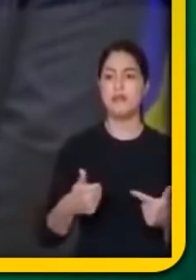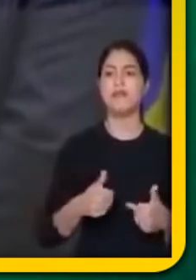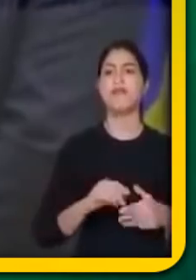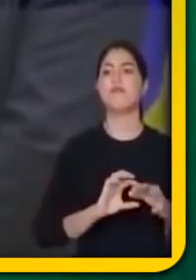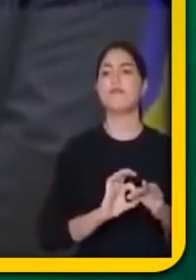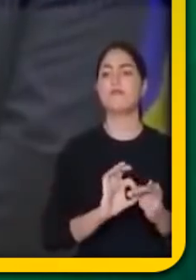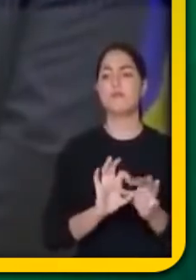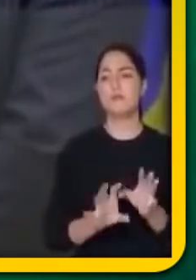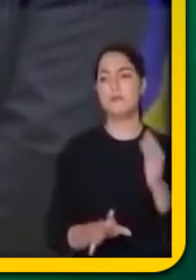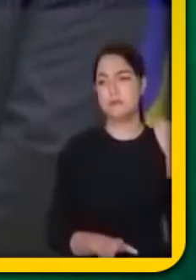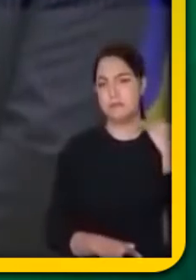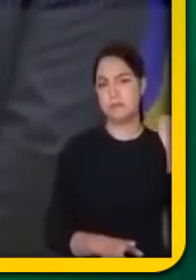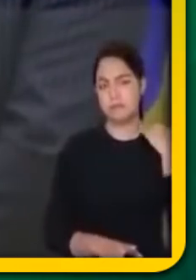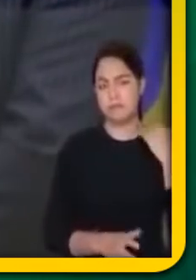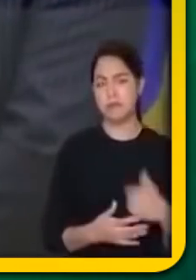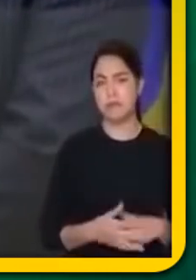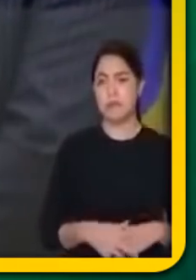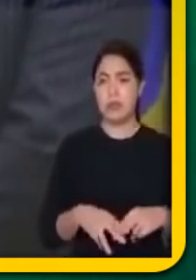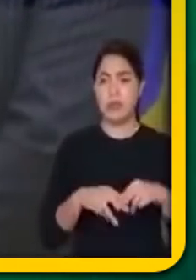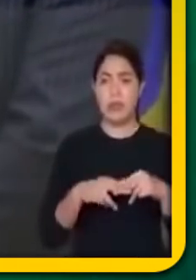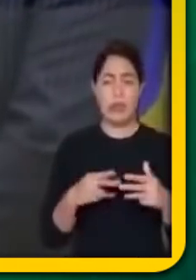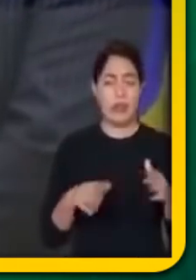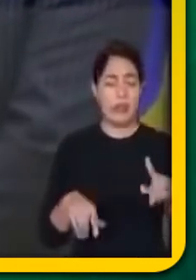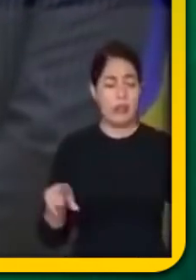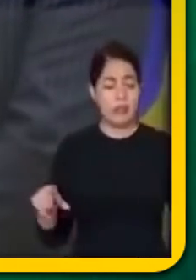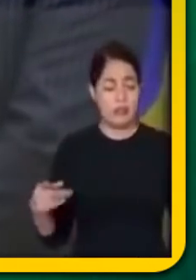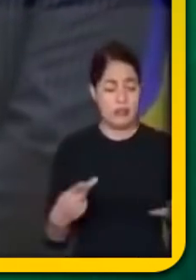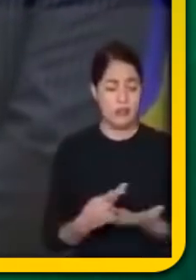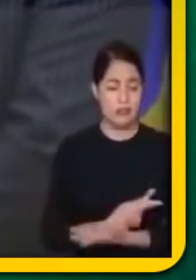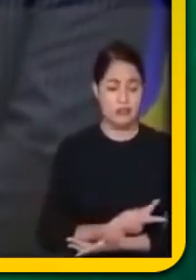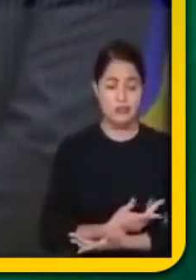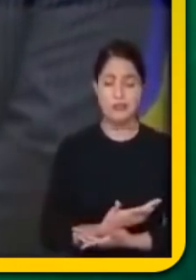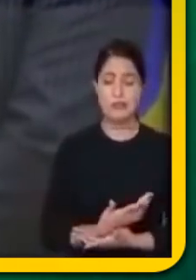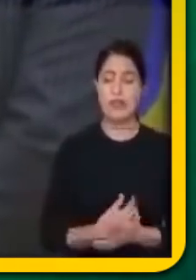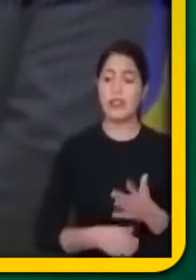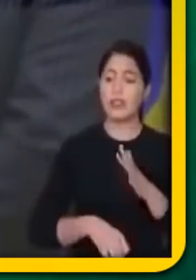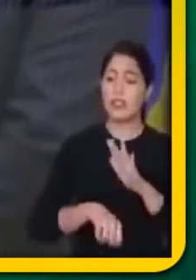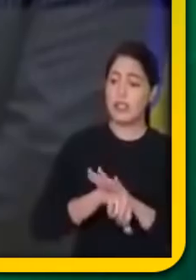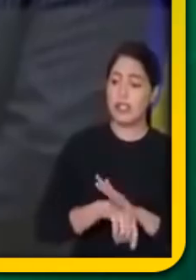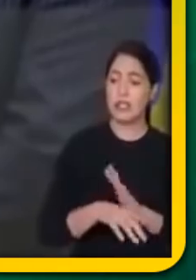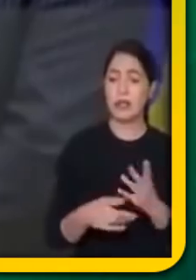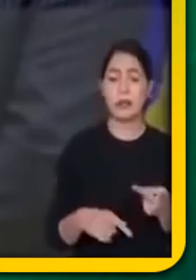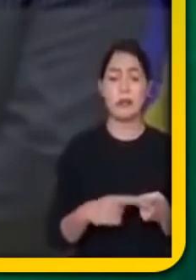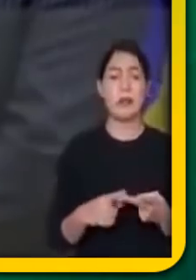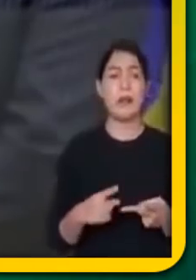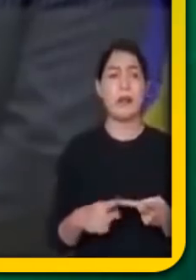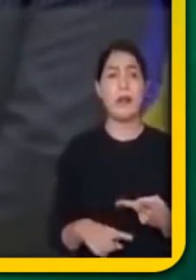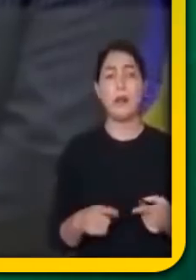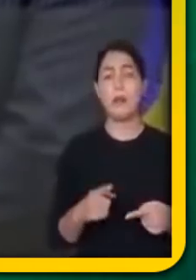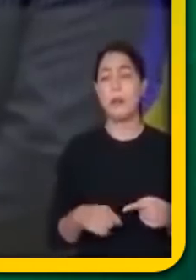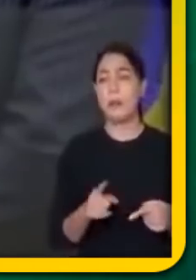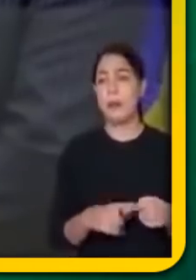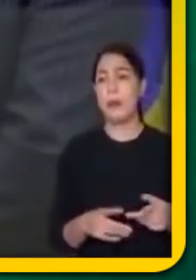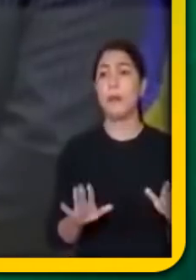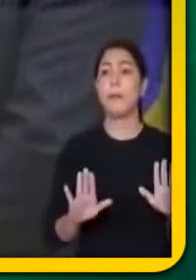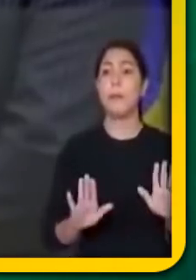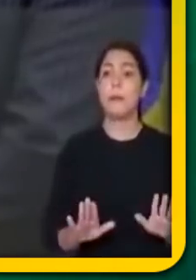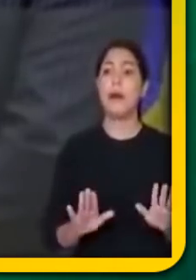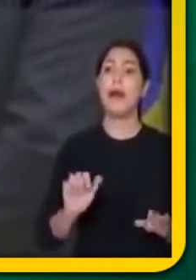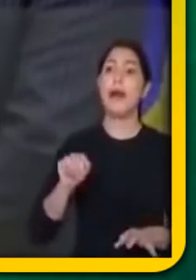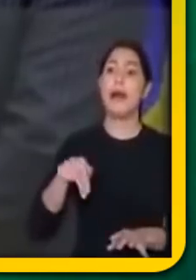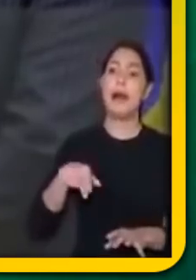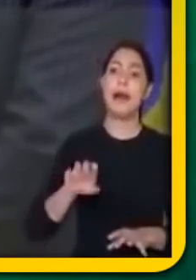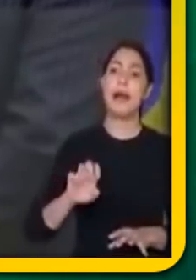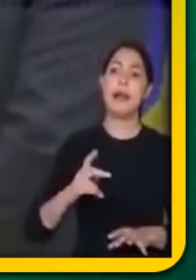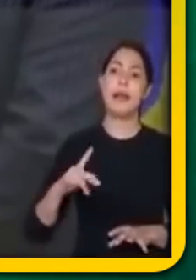muitas vezes são criminalizados. Muitas vezes, por um erro de um, pagam todos. Mas agradecer em especial a ANEPS